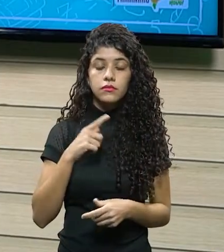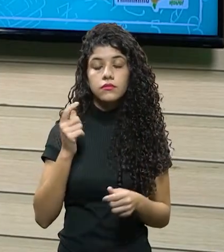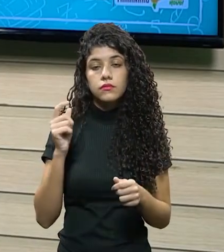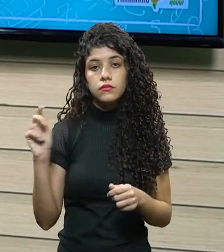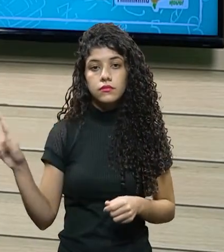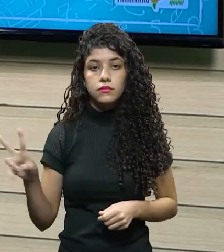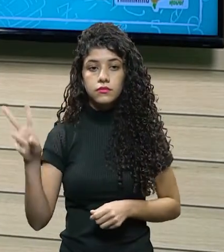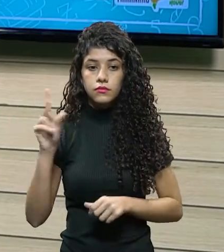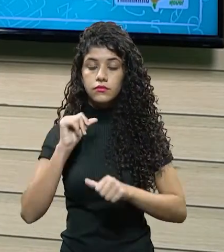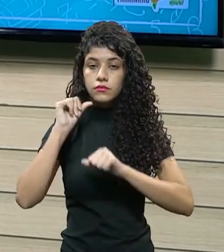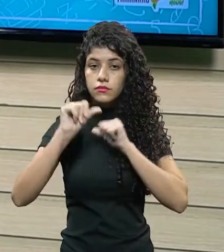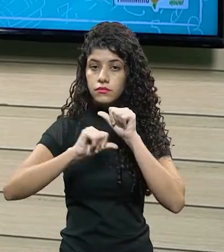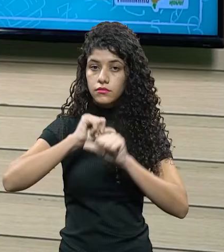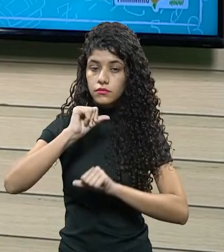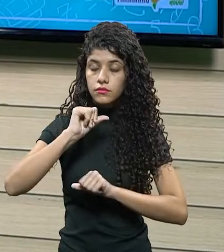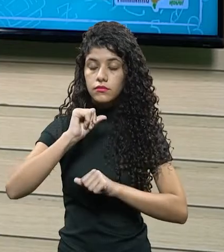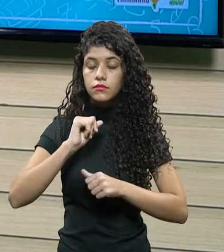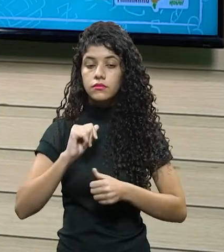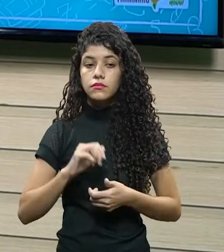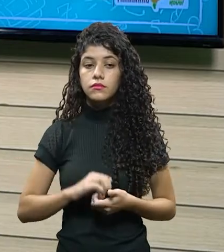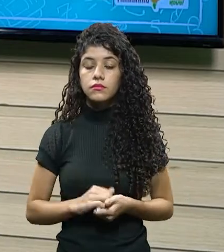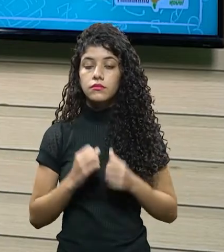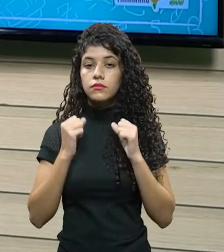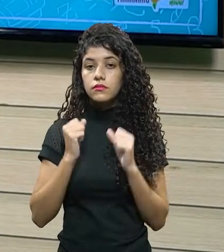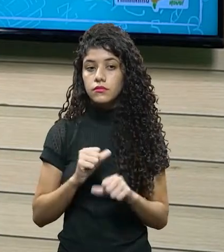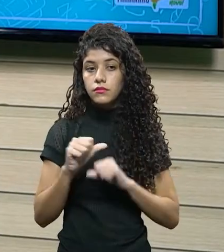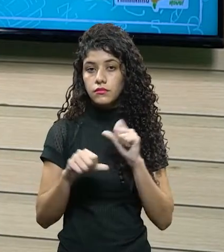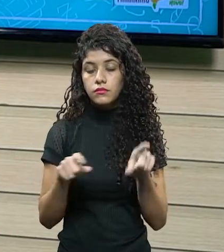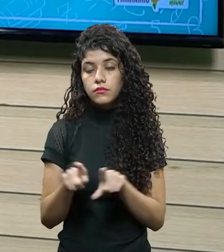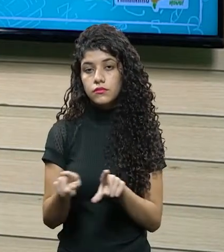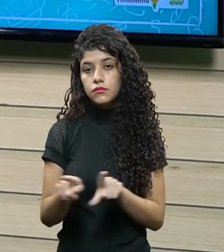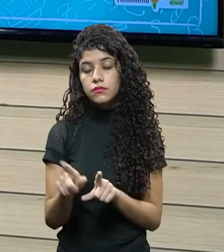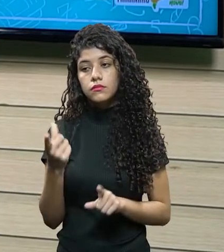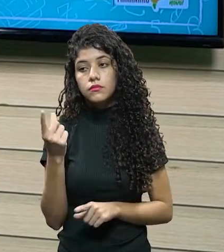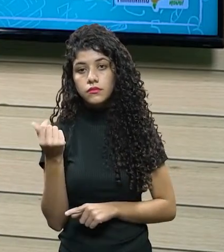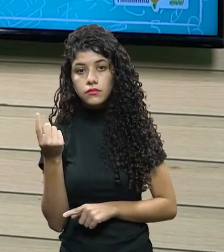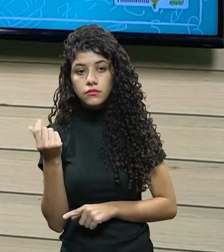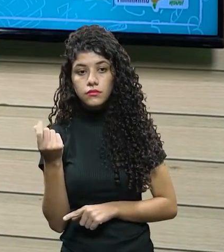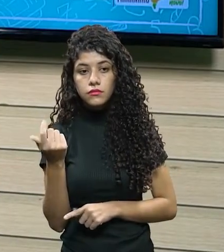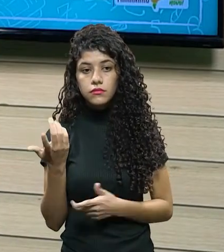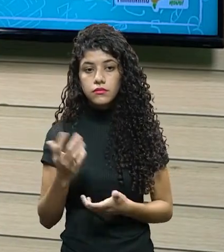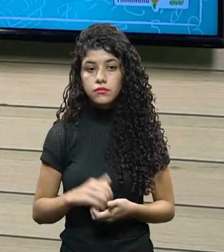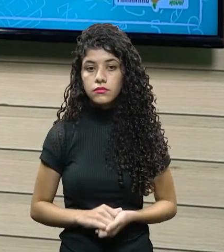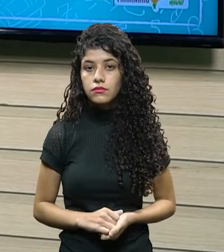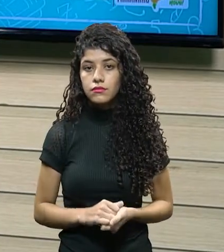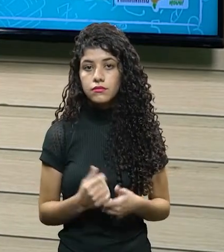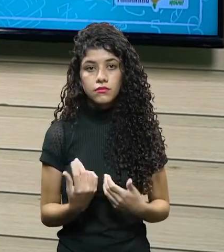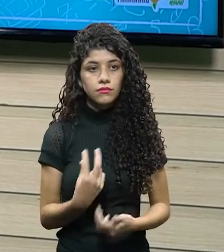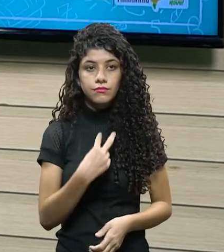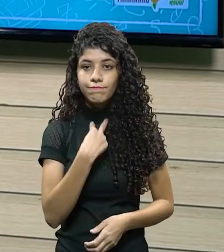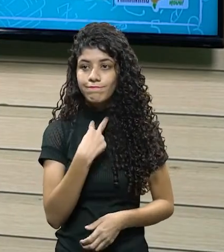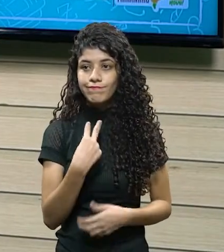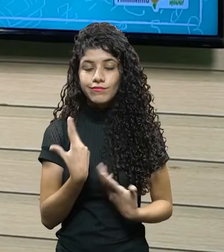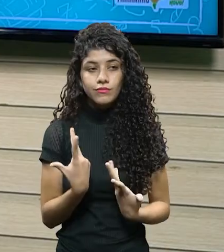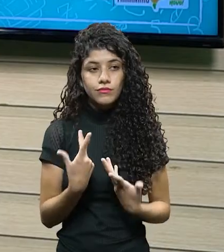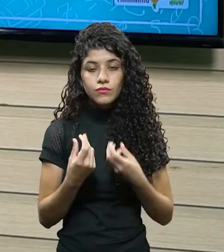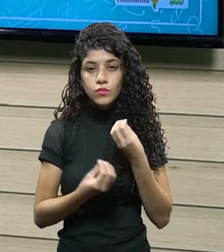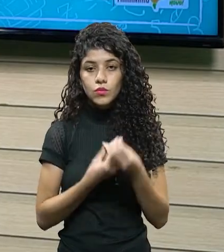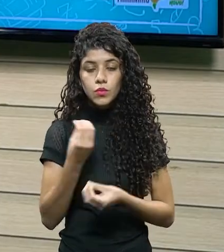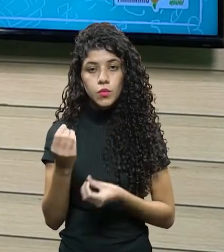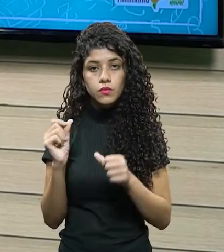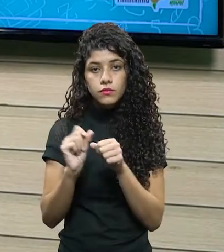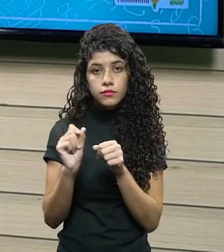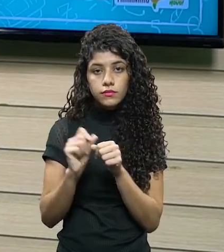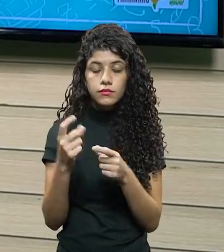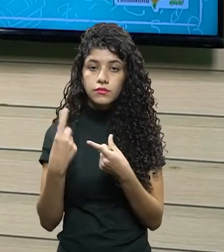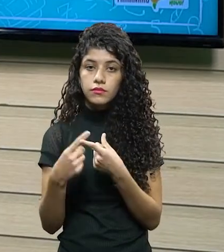custo. Se mudar essa alteração, pode alterar o custo, às vezes se tornar até inviável a produção. Por isso deve